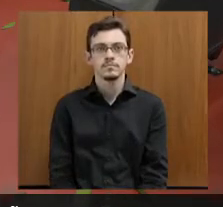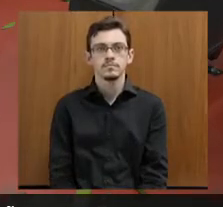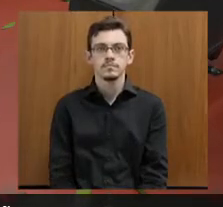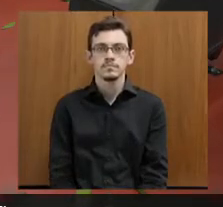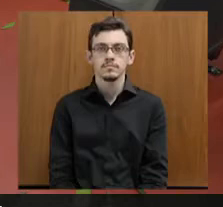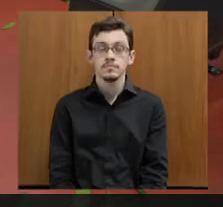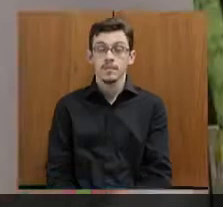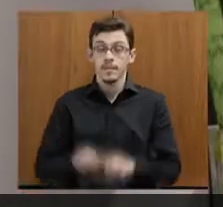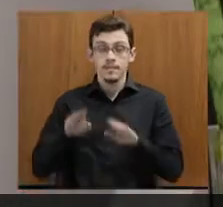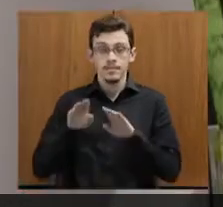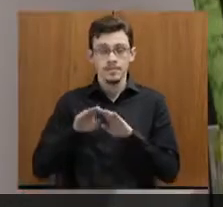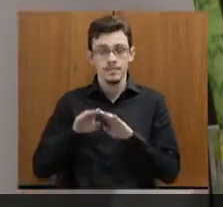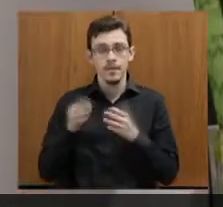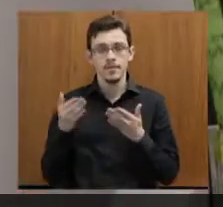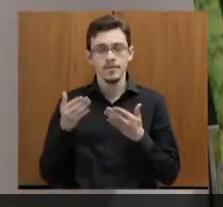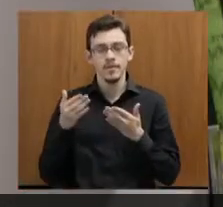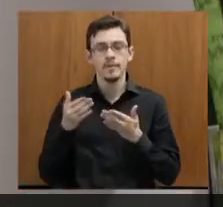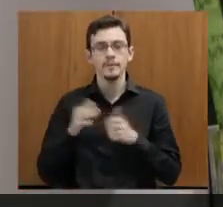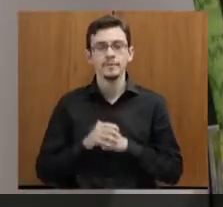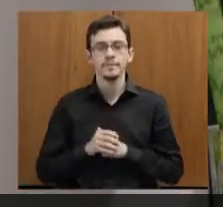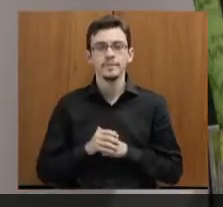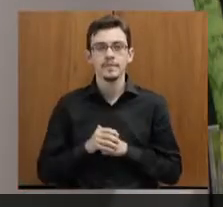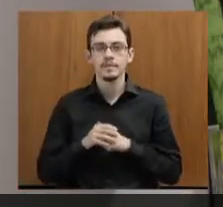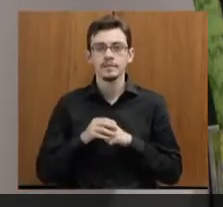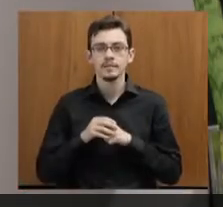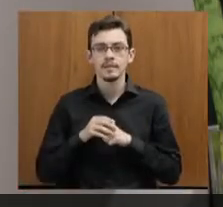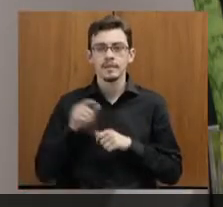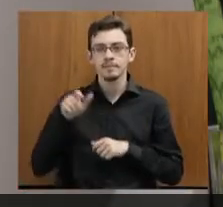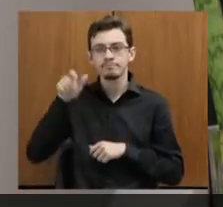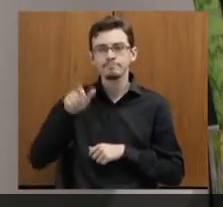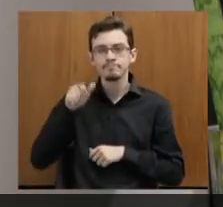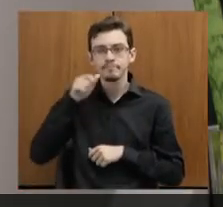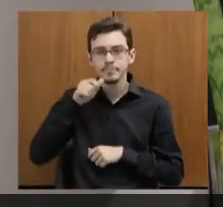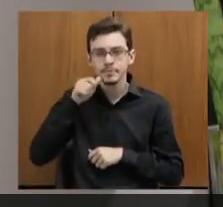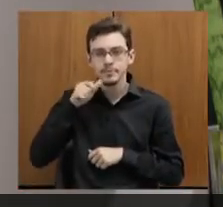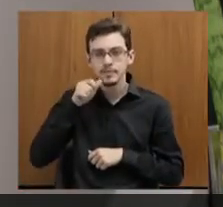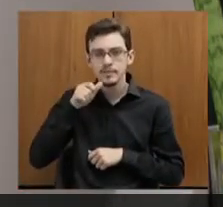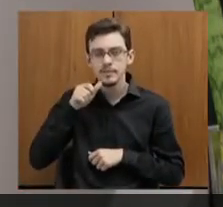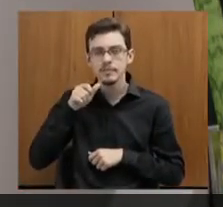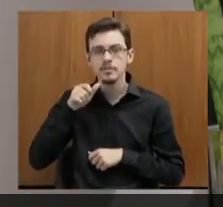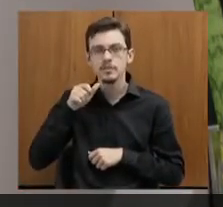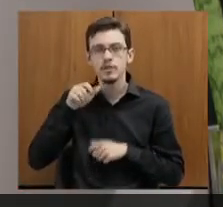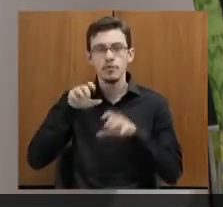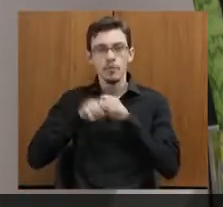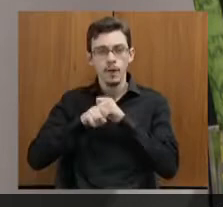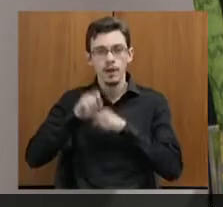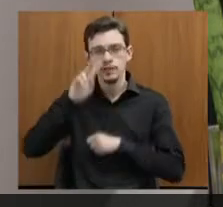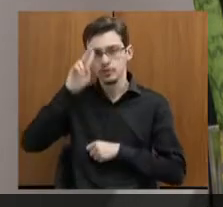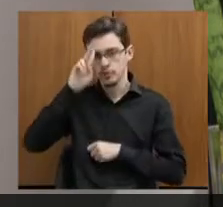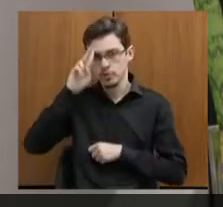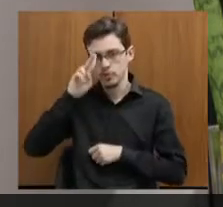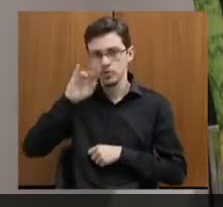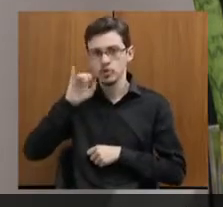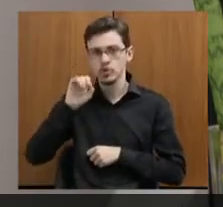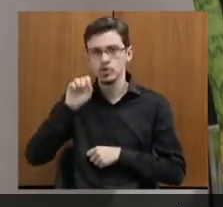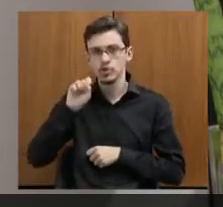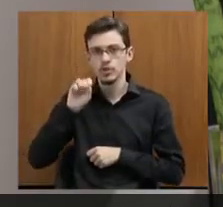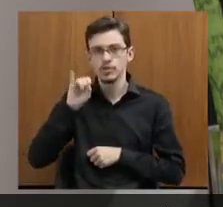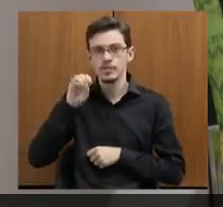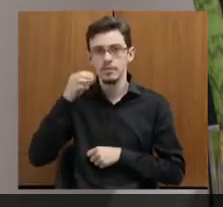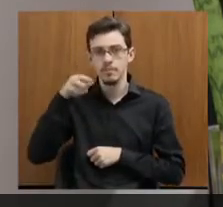o e agradecemos também a presença virtual da Historiador a Josi Meire Alves Pereira a